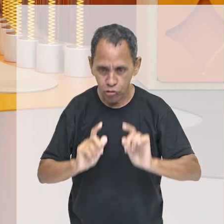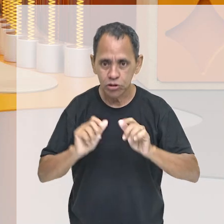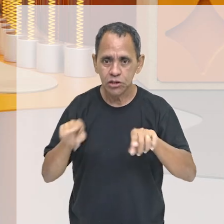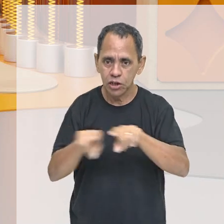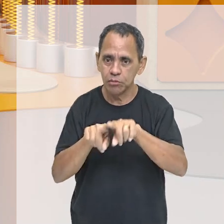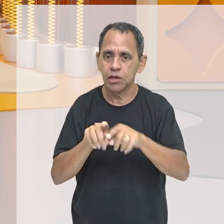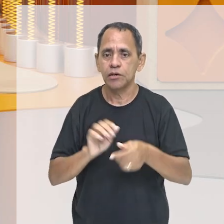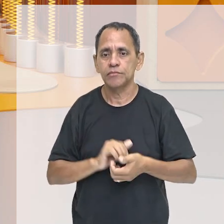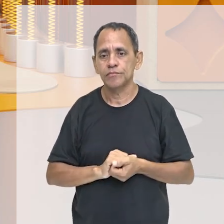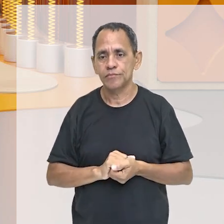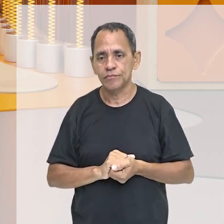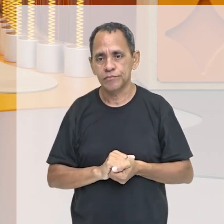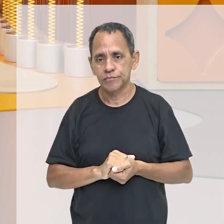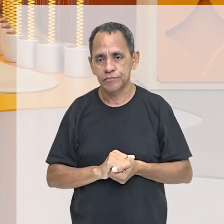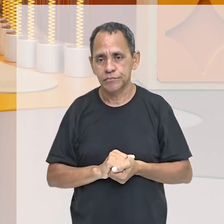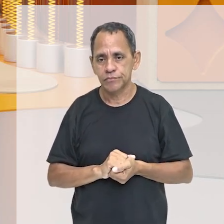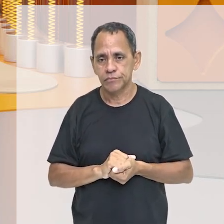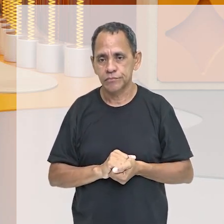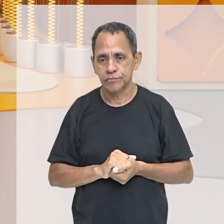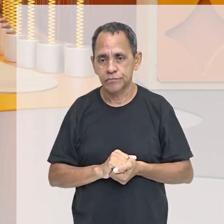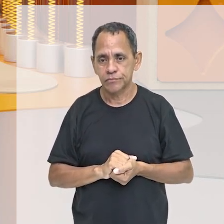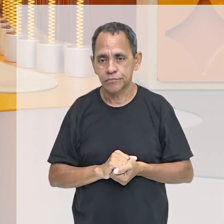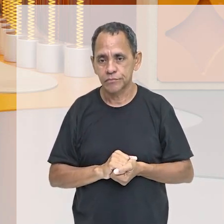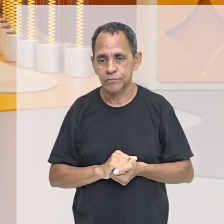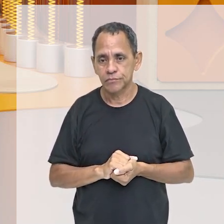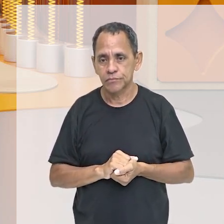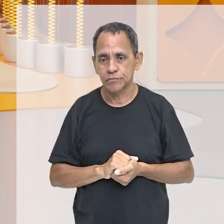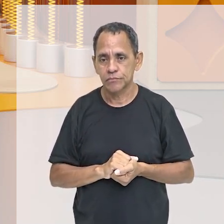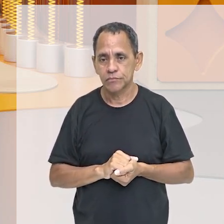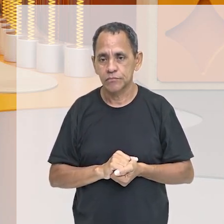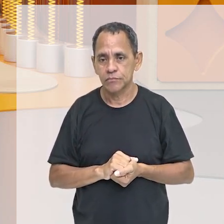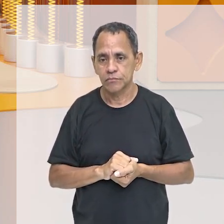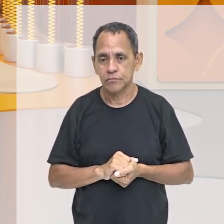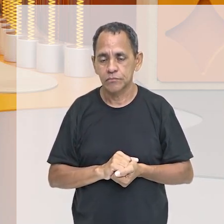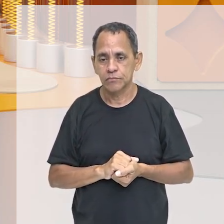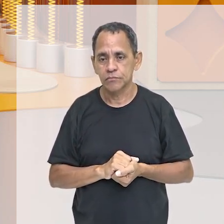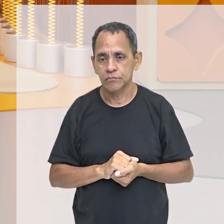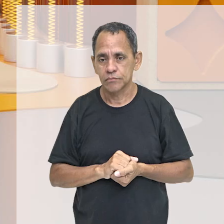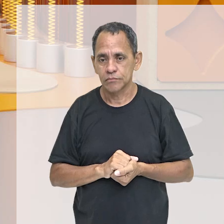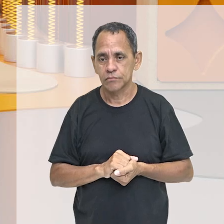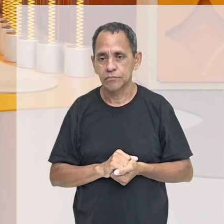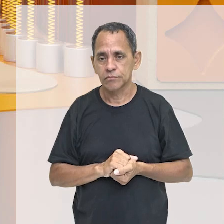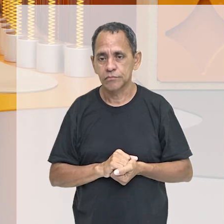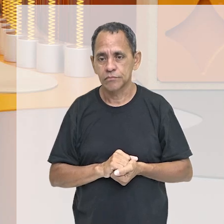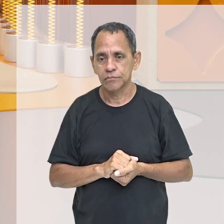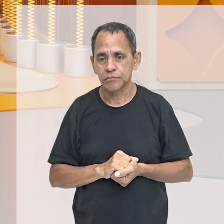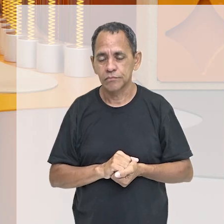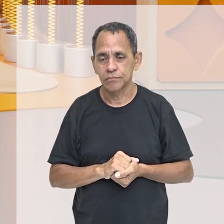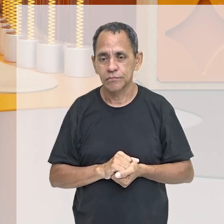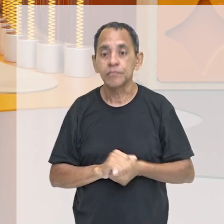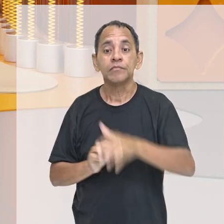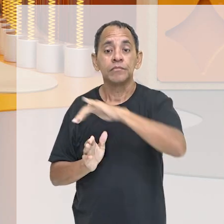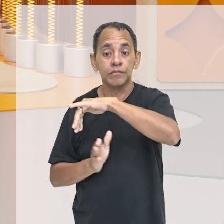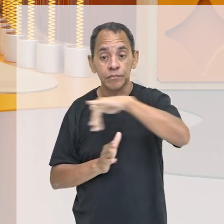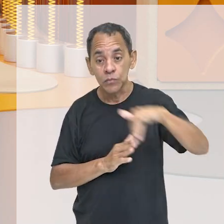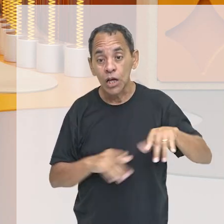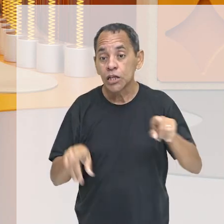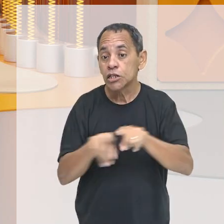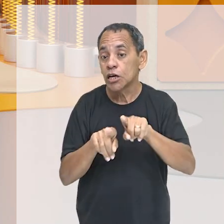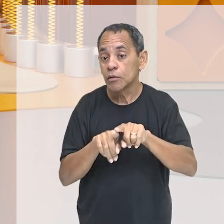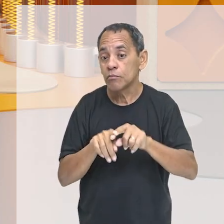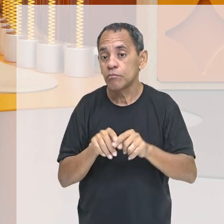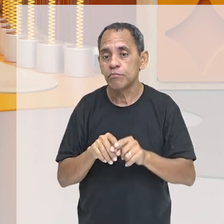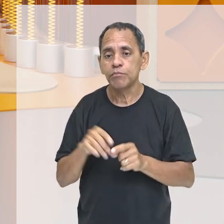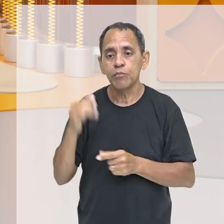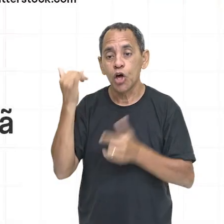mesma ilha, dividida em duas, que compõem aí a Nova Zelândia. Vamos ver aí outros